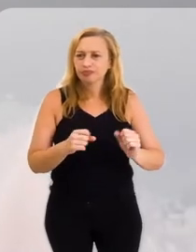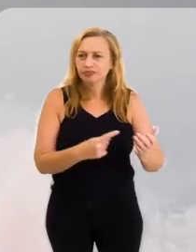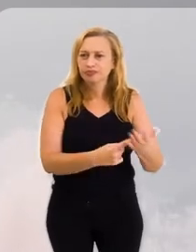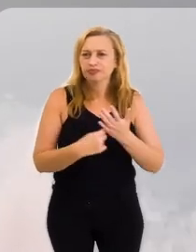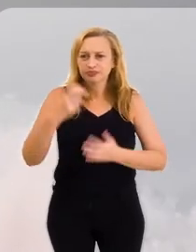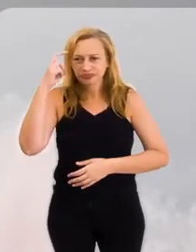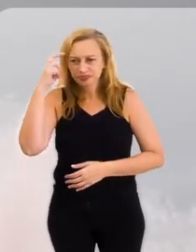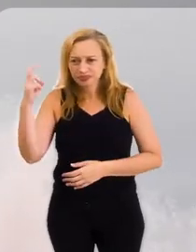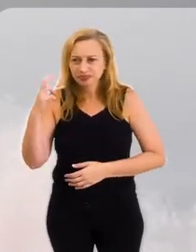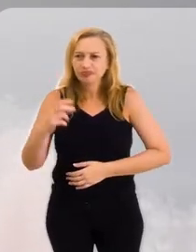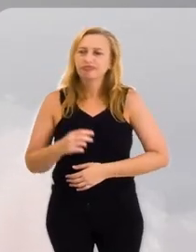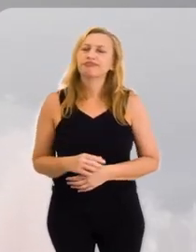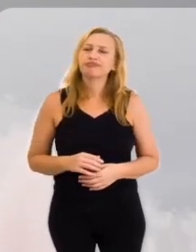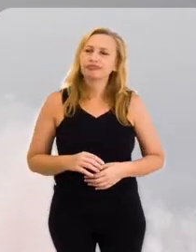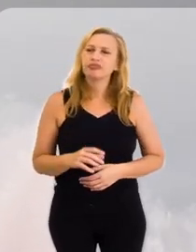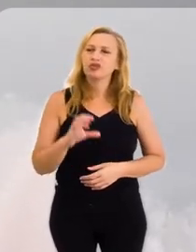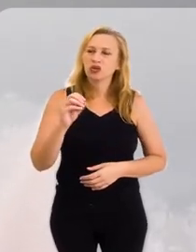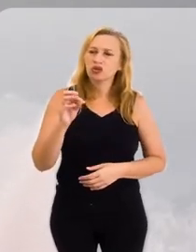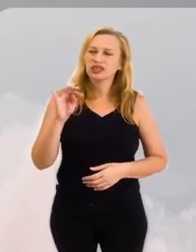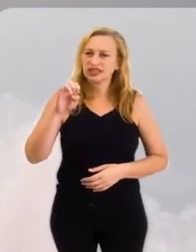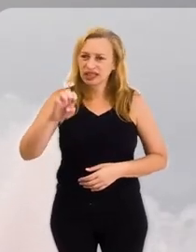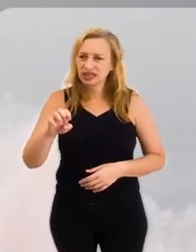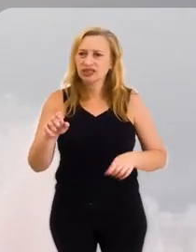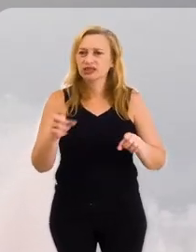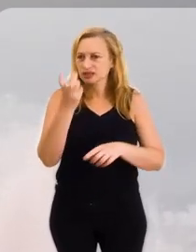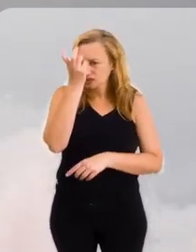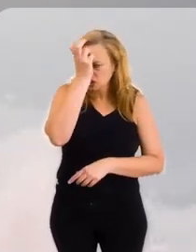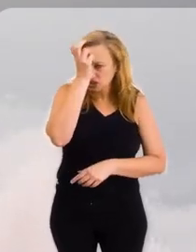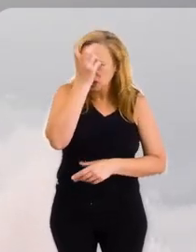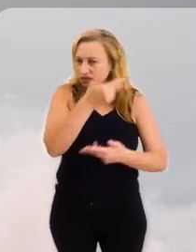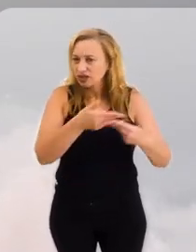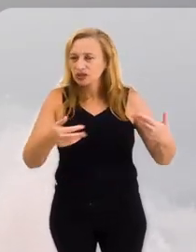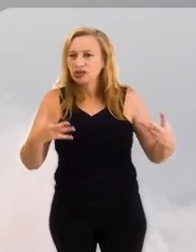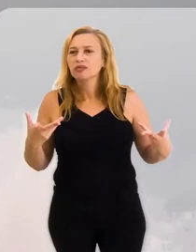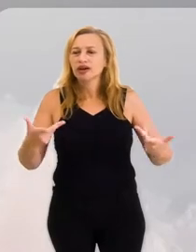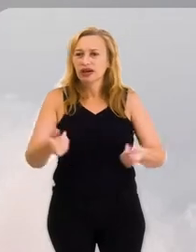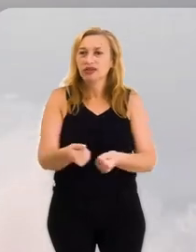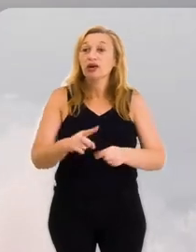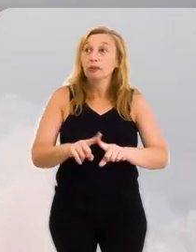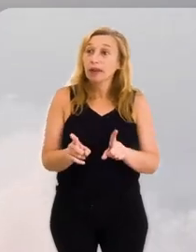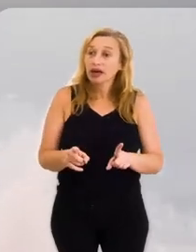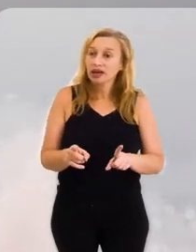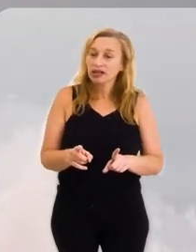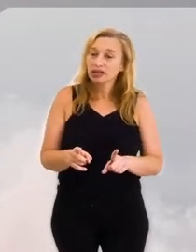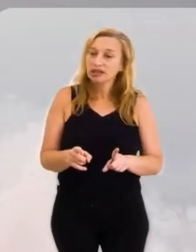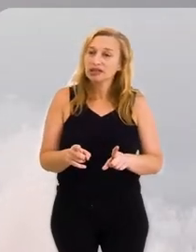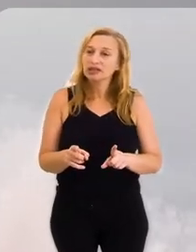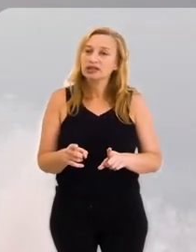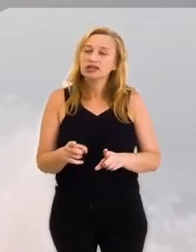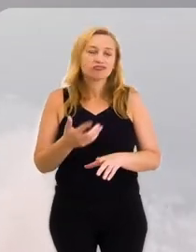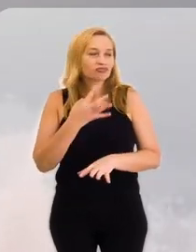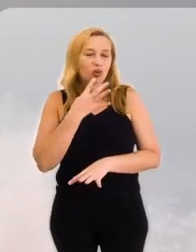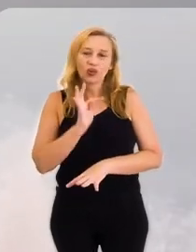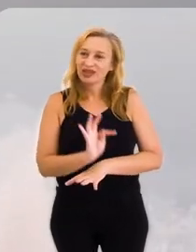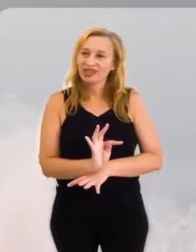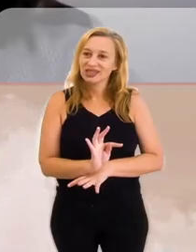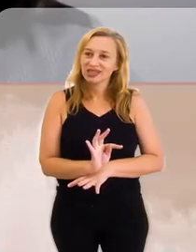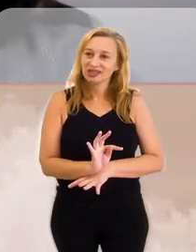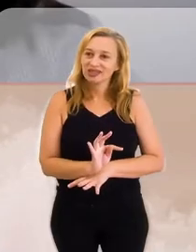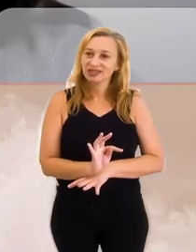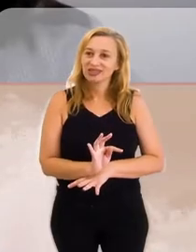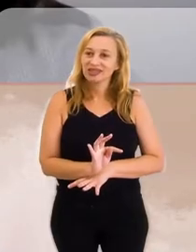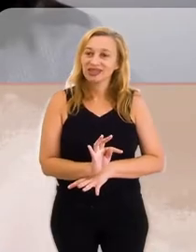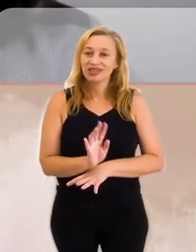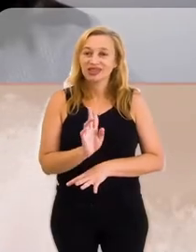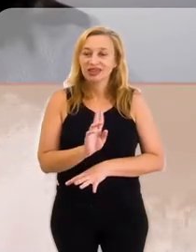trazer algo de Sabedoria e mesmo no ocidente como um Egito tem muita coisa maravilhosa mas que a gente igualmente desconhece